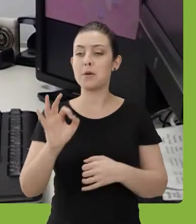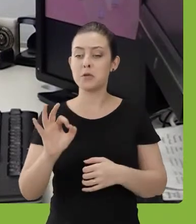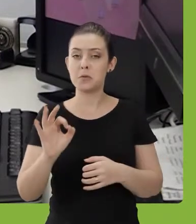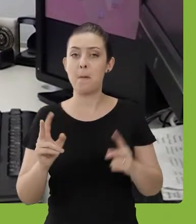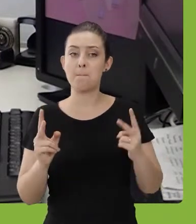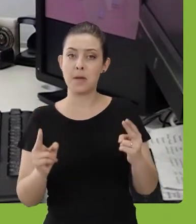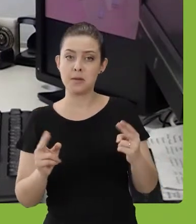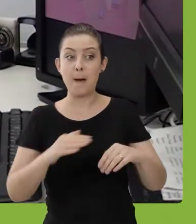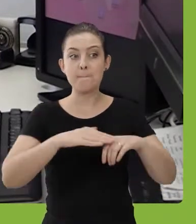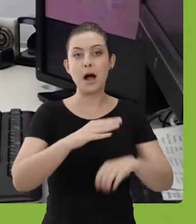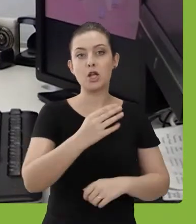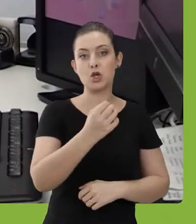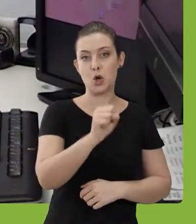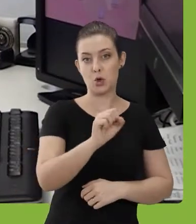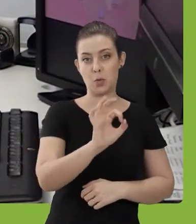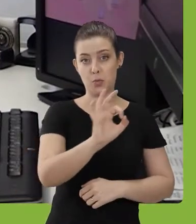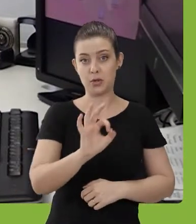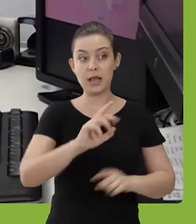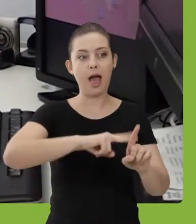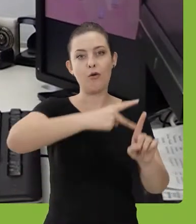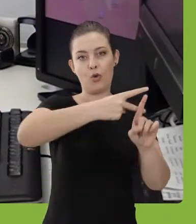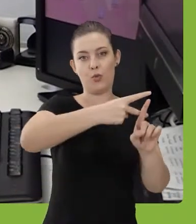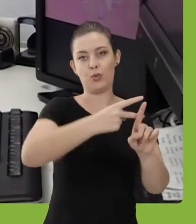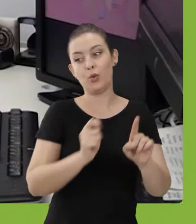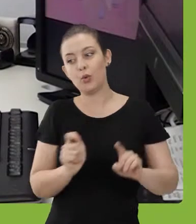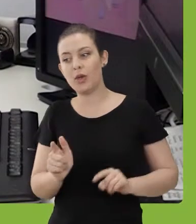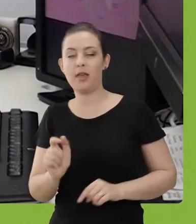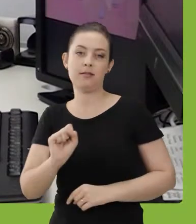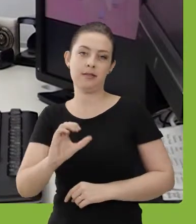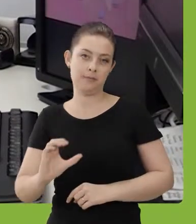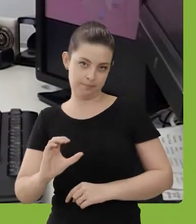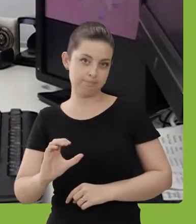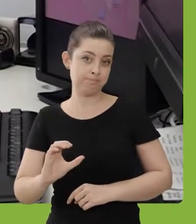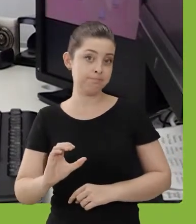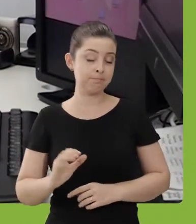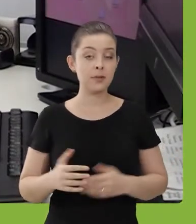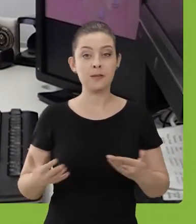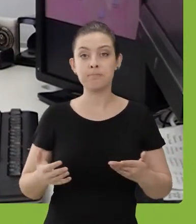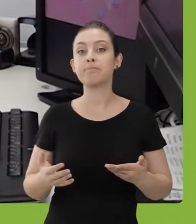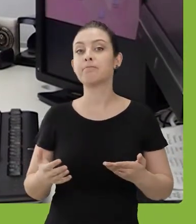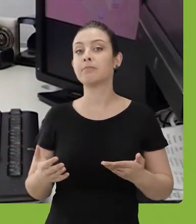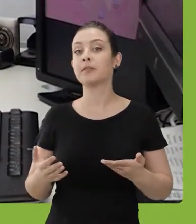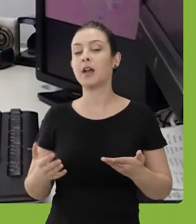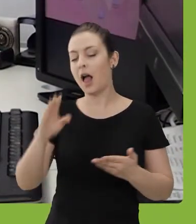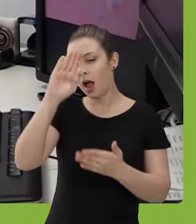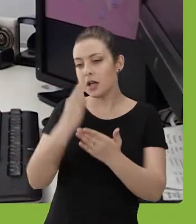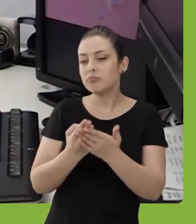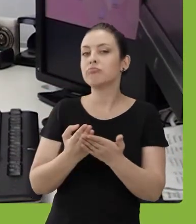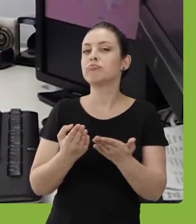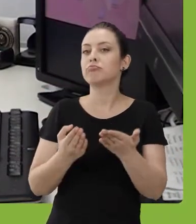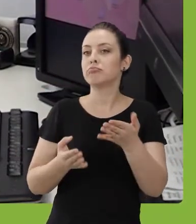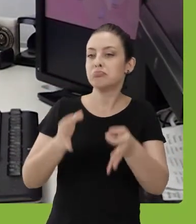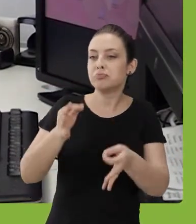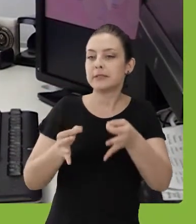ele chega a mais de 8%, ou seja, praticamente o dobro do percentual em Santa Catarina. Isso nos leva a crer que um